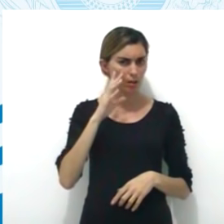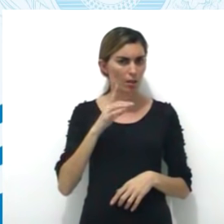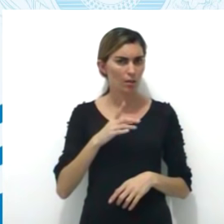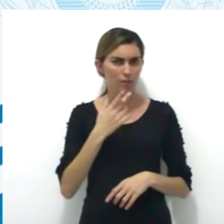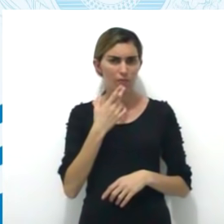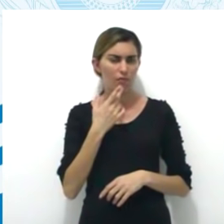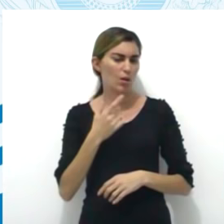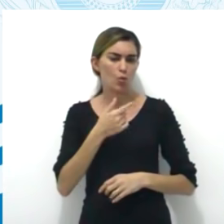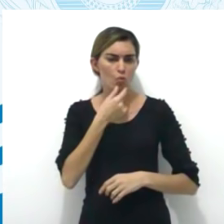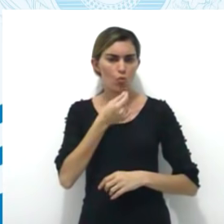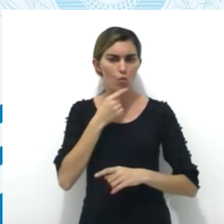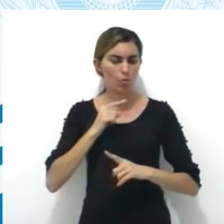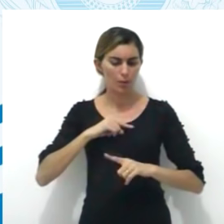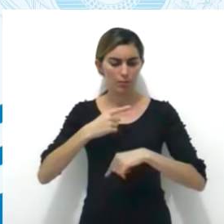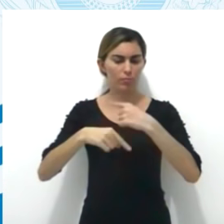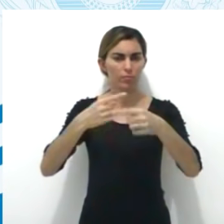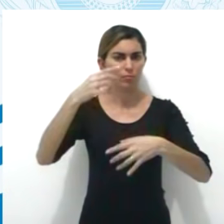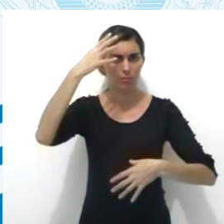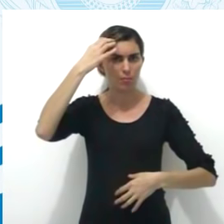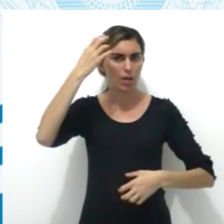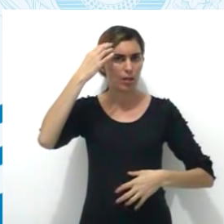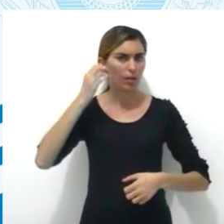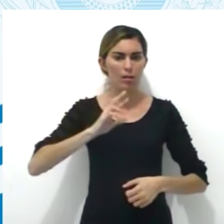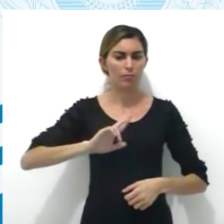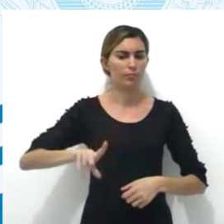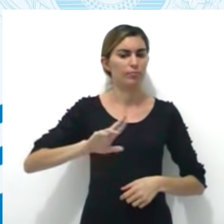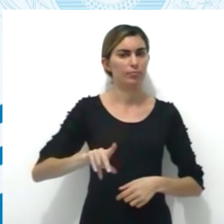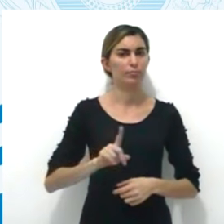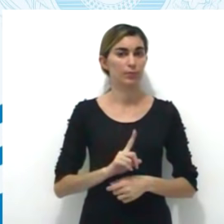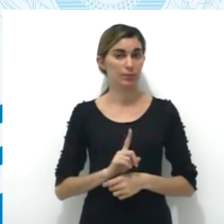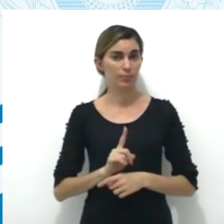teoria não considera que o homem descende